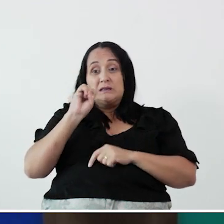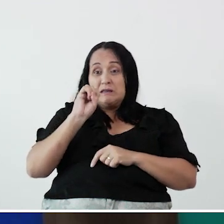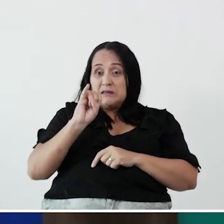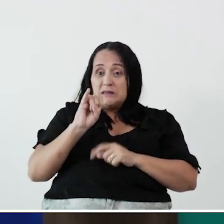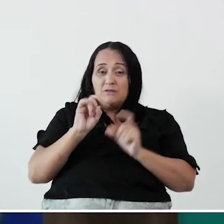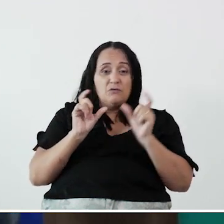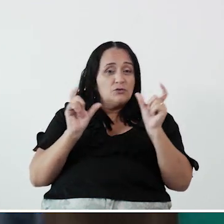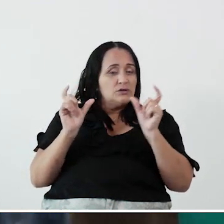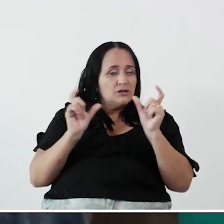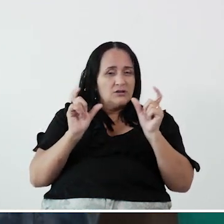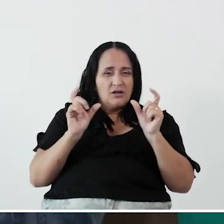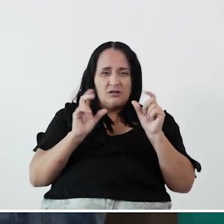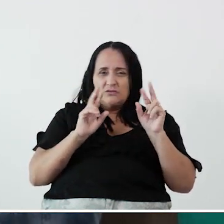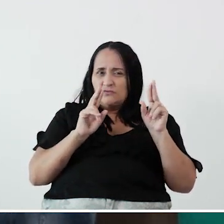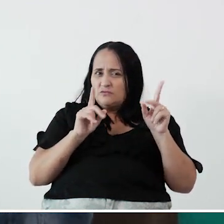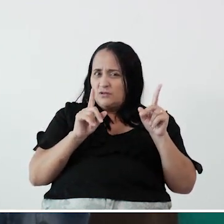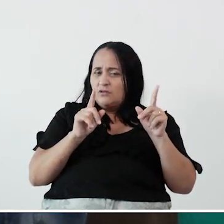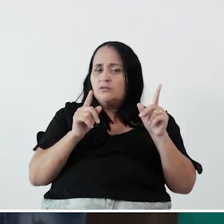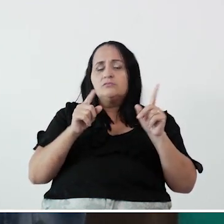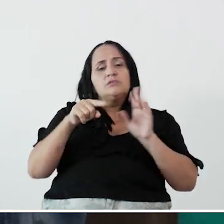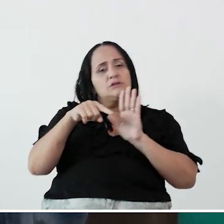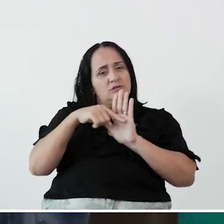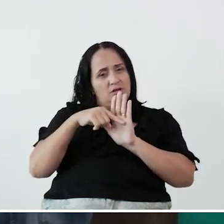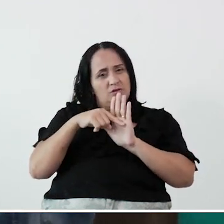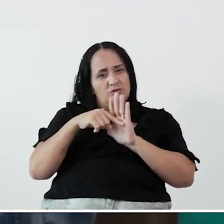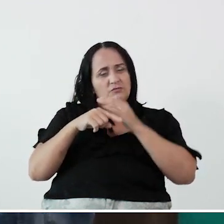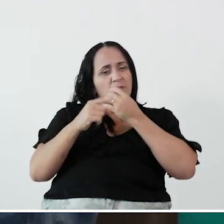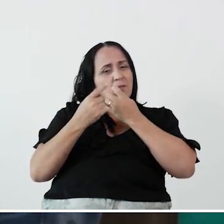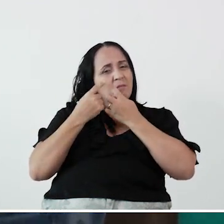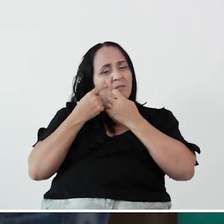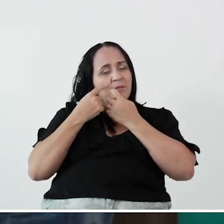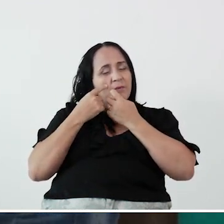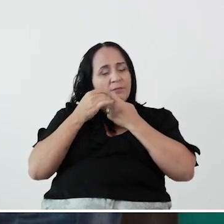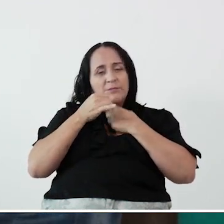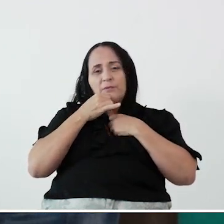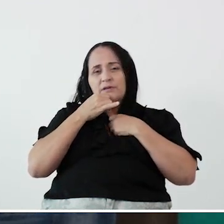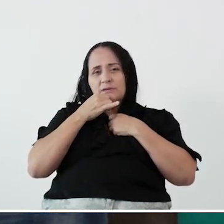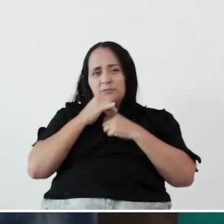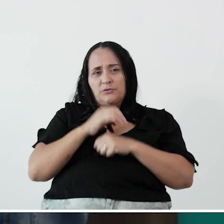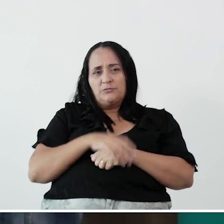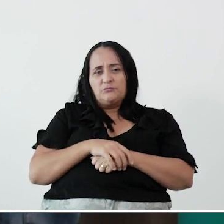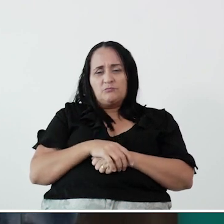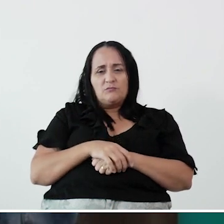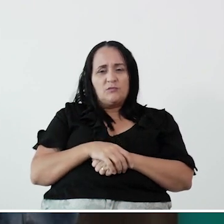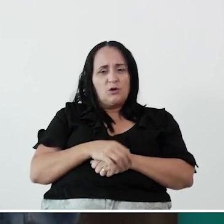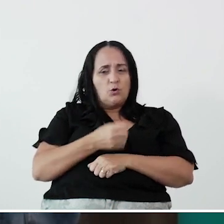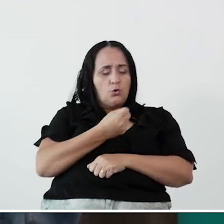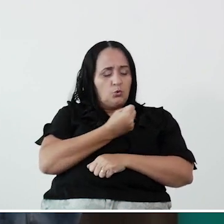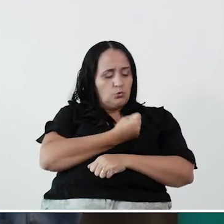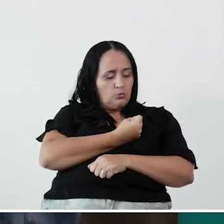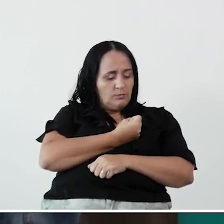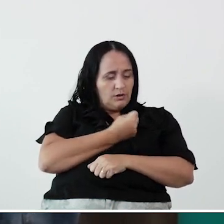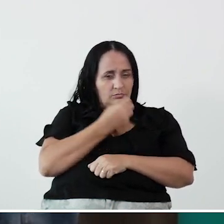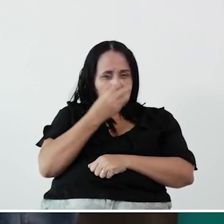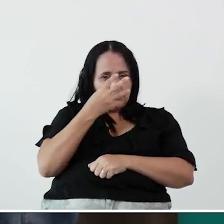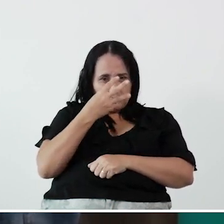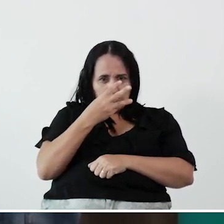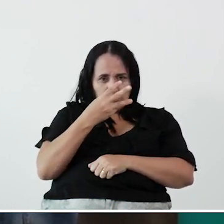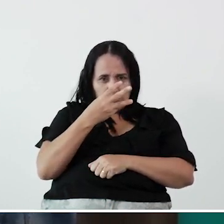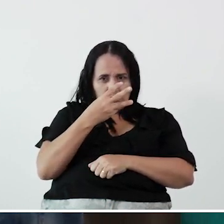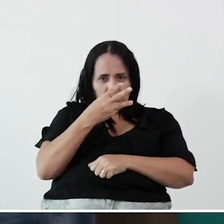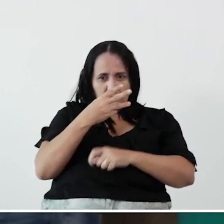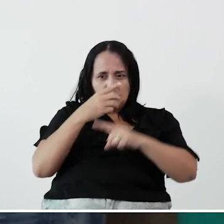comigo aqui. Veja um exemplo. Eu quero o número 3 multiplicado pelo